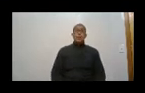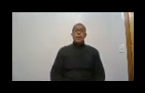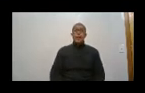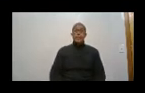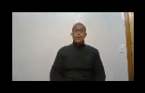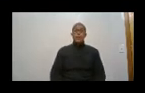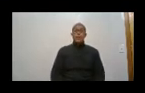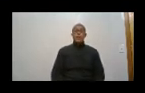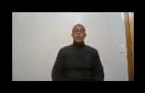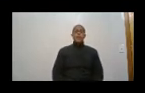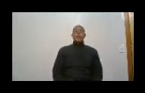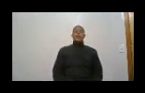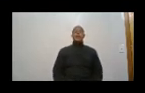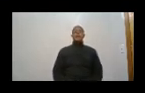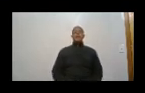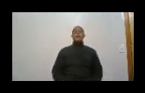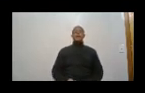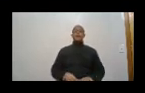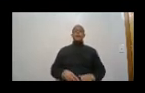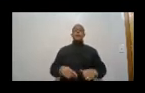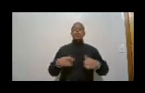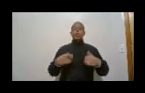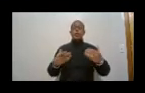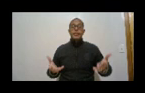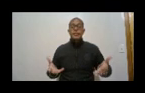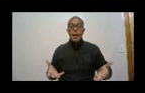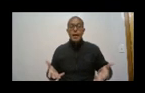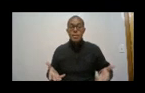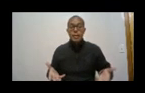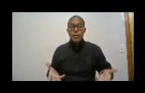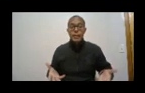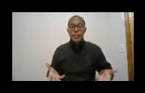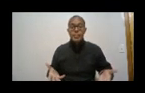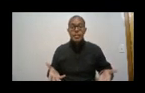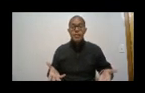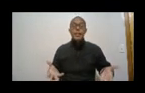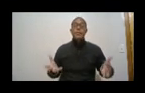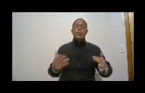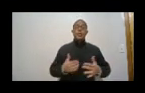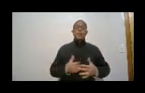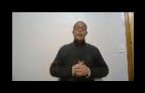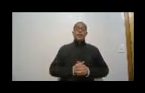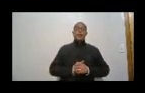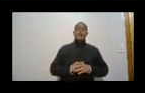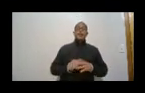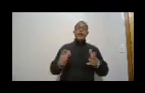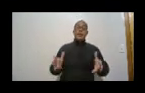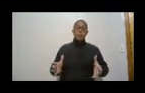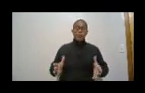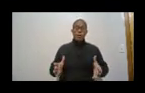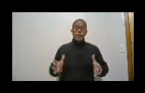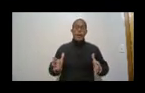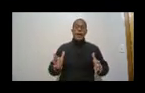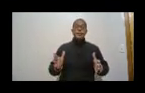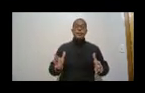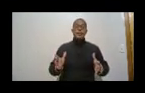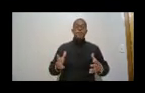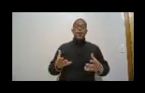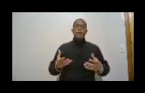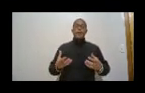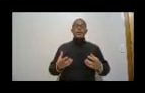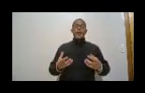sua estrutura genética. Por exemplo, tem organismos que são indutores enzimáticos e tem organismos que são inibitores enzimáticos. O que é isso, professor?